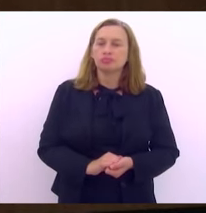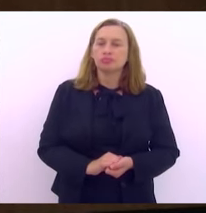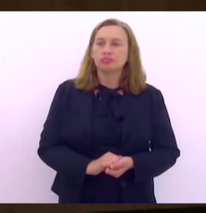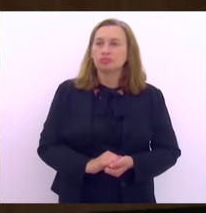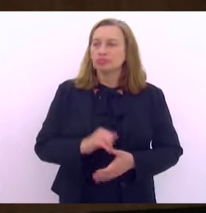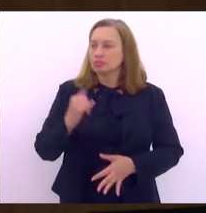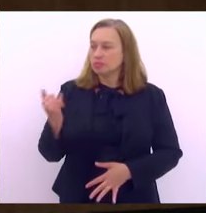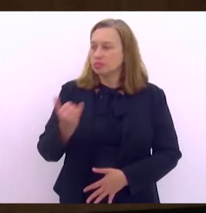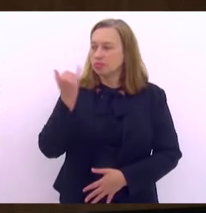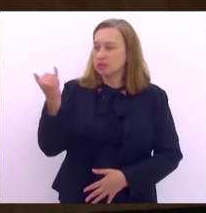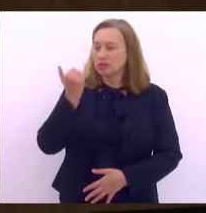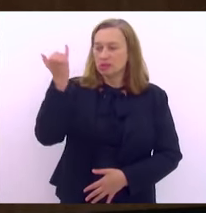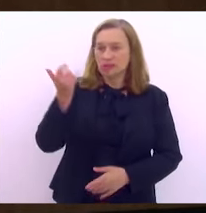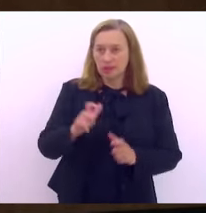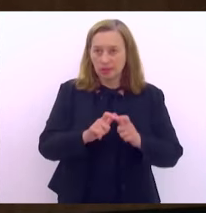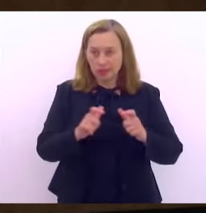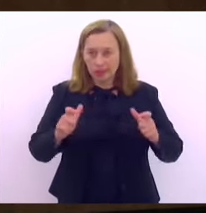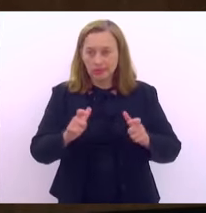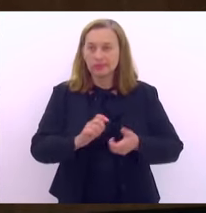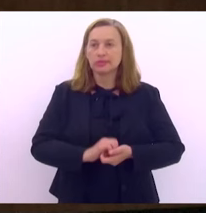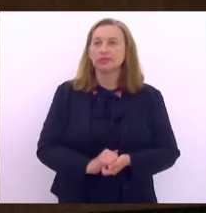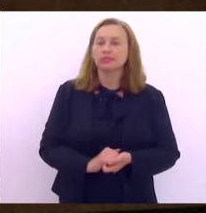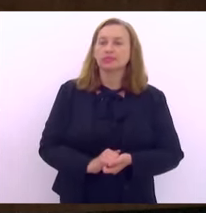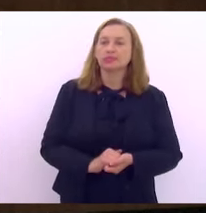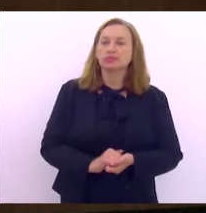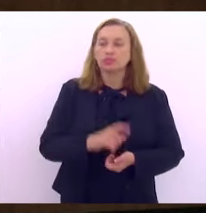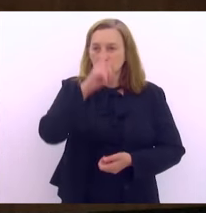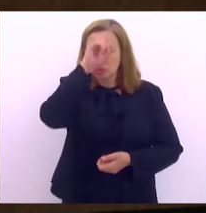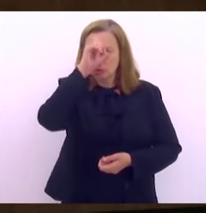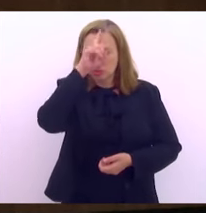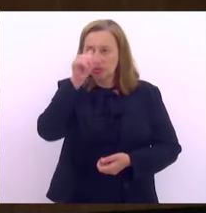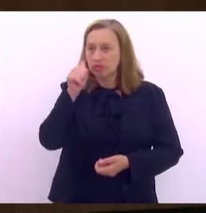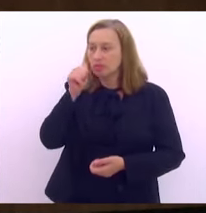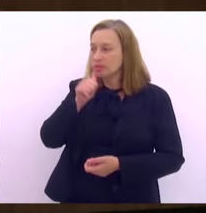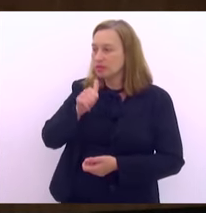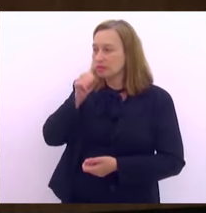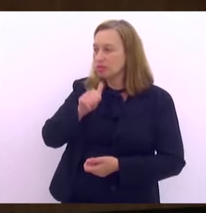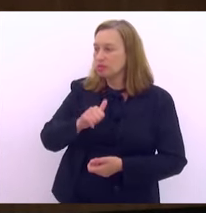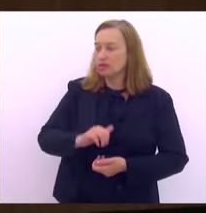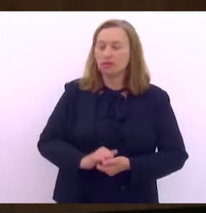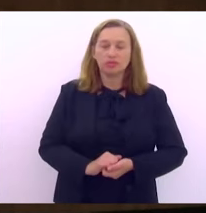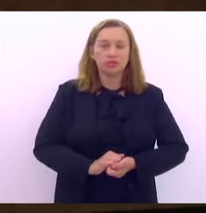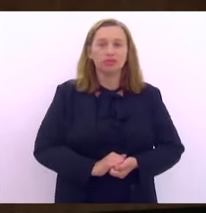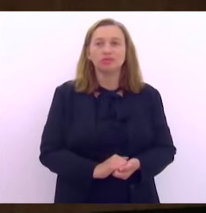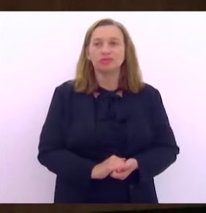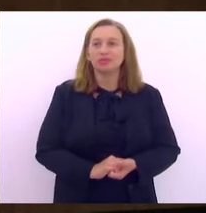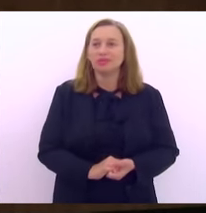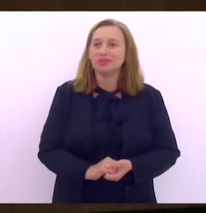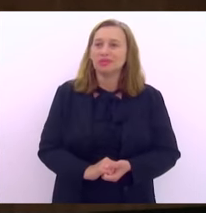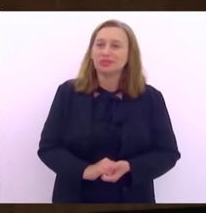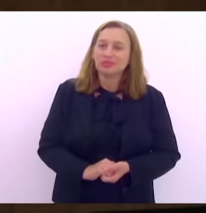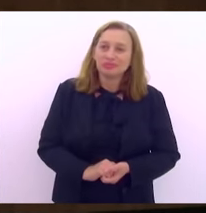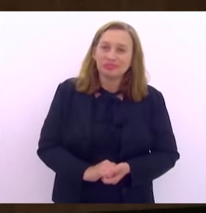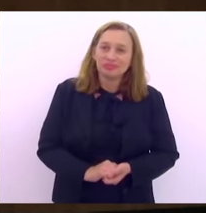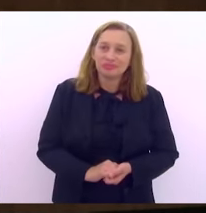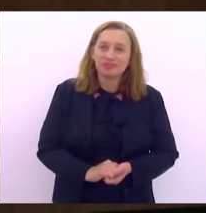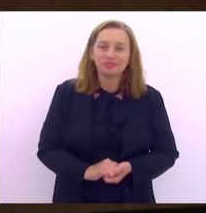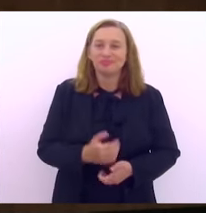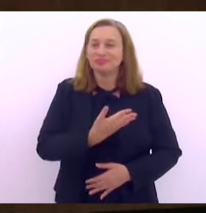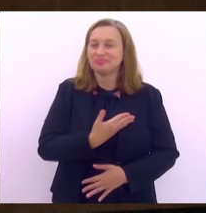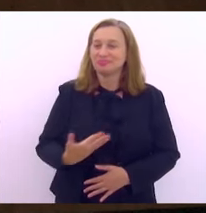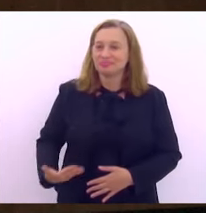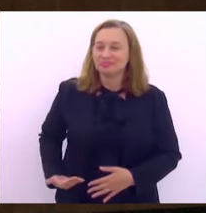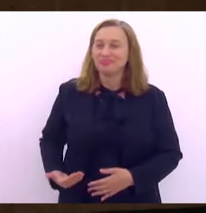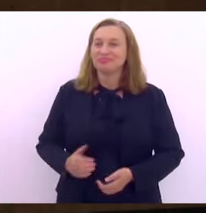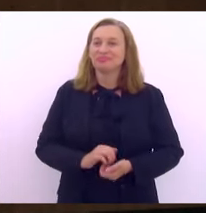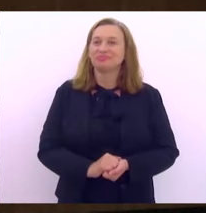grande importância a valorização da mulher, não somente de ficar falando, mas de agir. Então, espero que o nosso governador possa